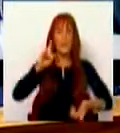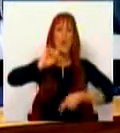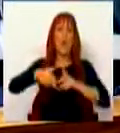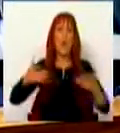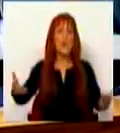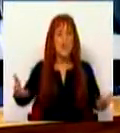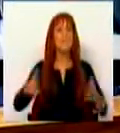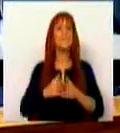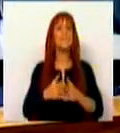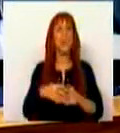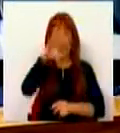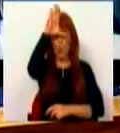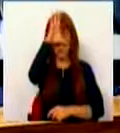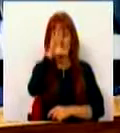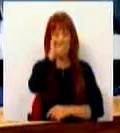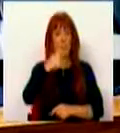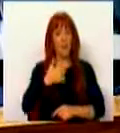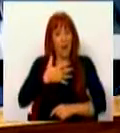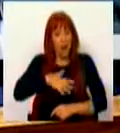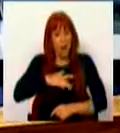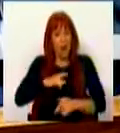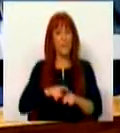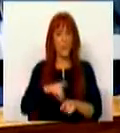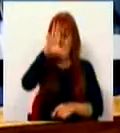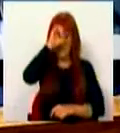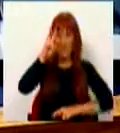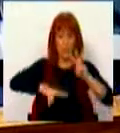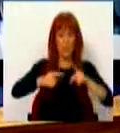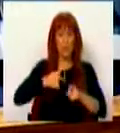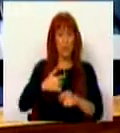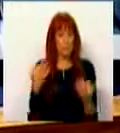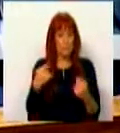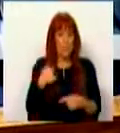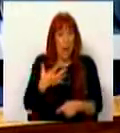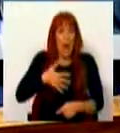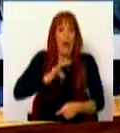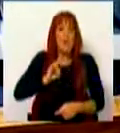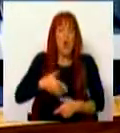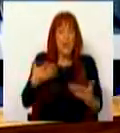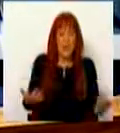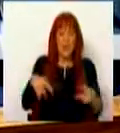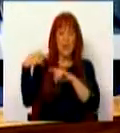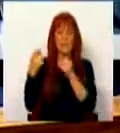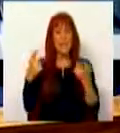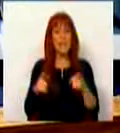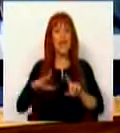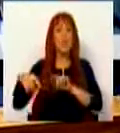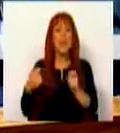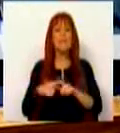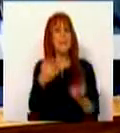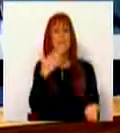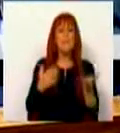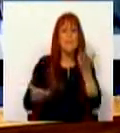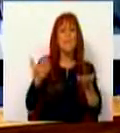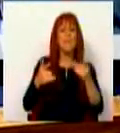que o Governo pretende, que o Ministro das Finanças seguramente pretende, é que esse debate seja um debate